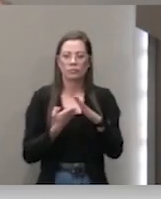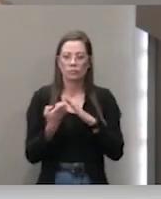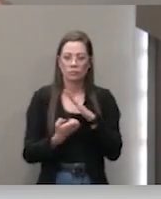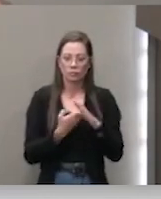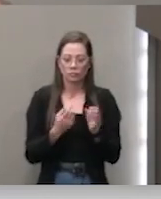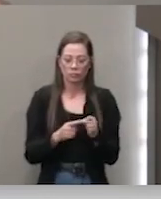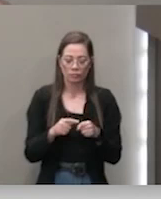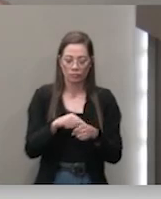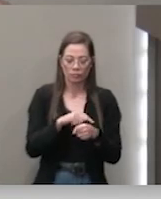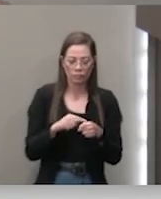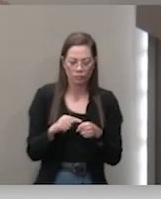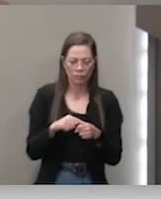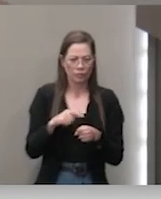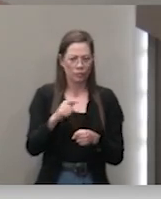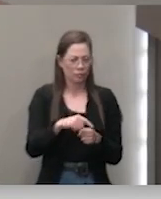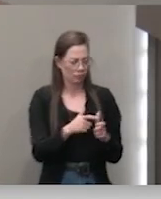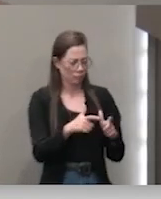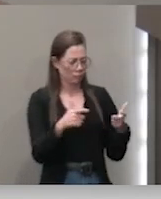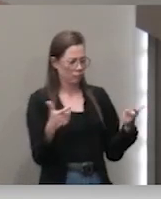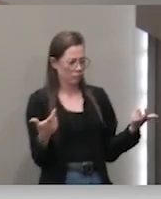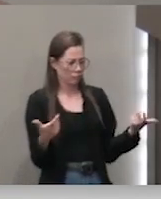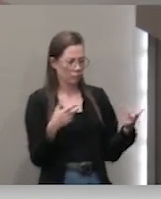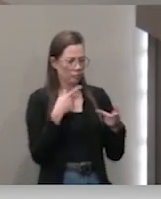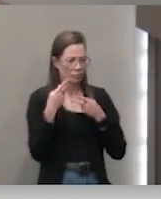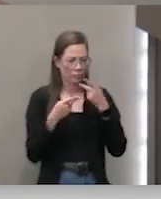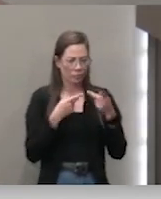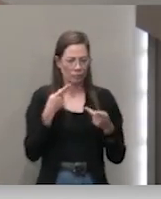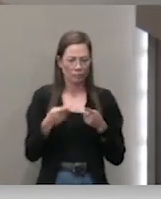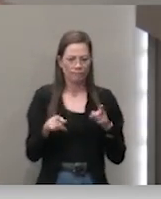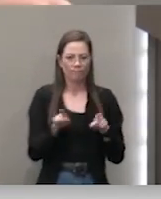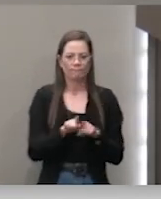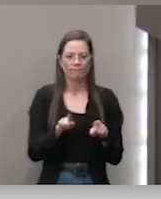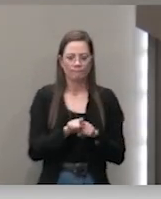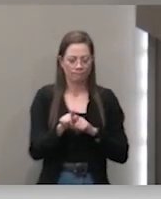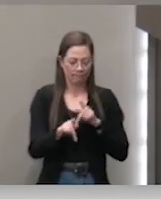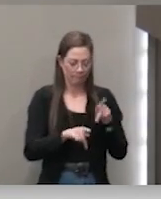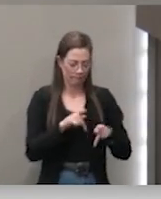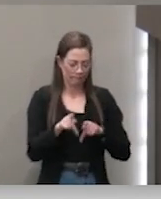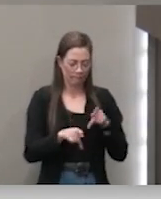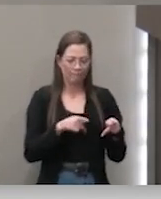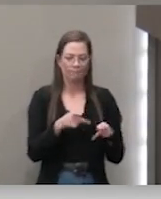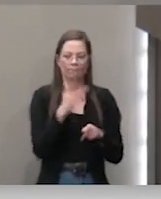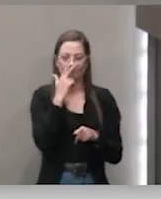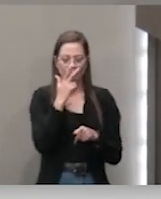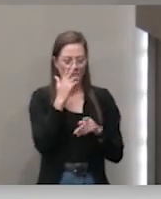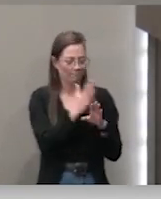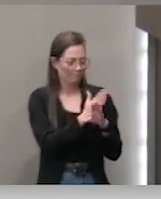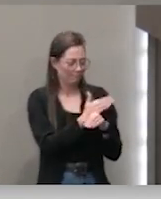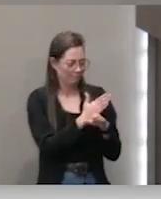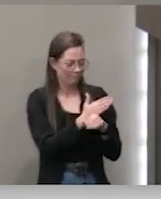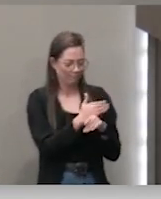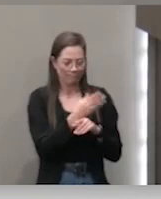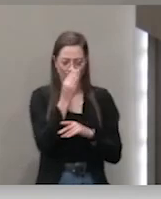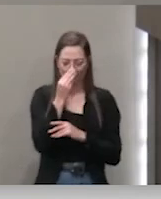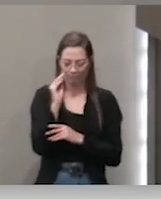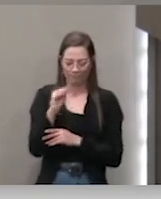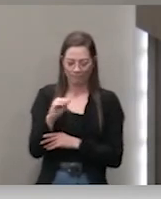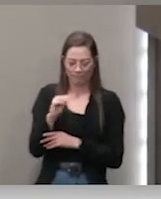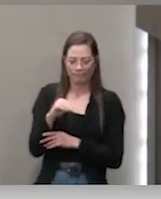uma cidade do Porto de Passo Fundo. Destaco total com a população, um desrespeito com a